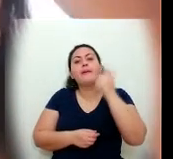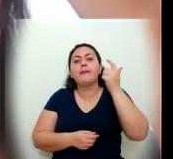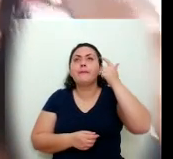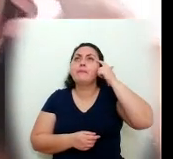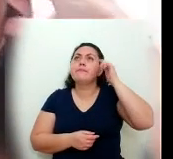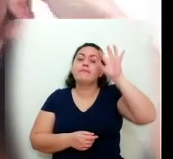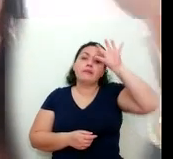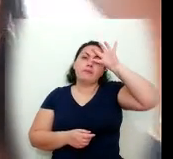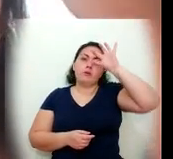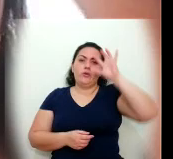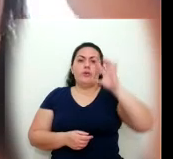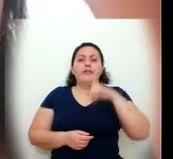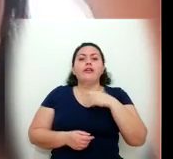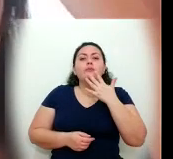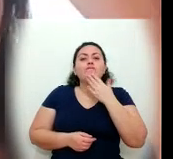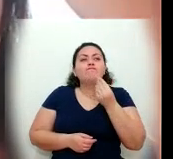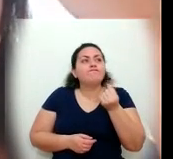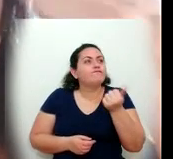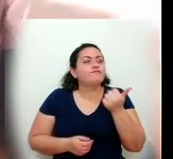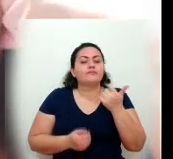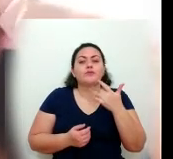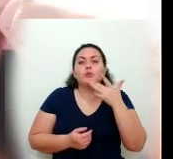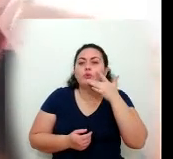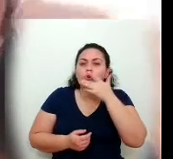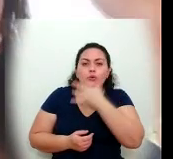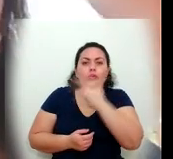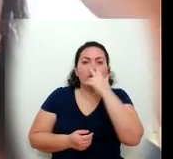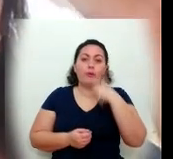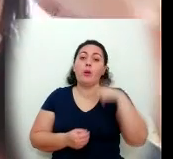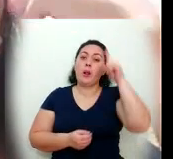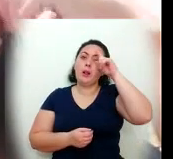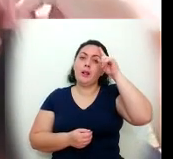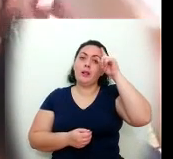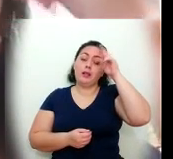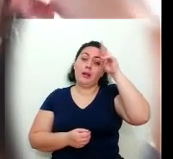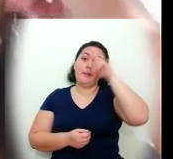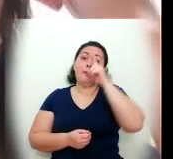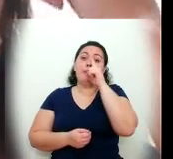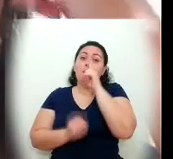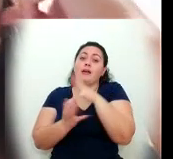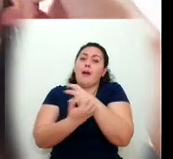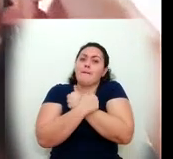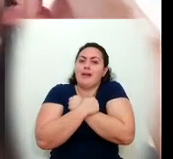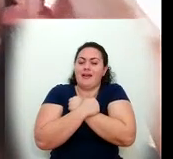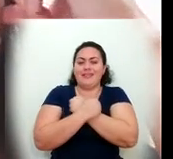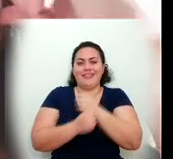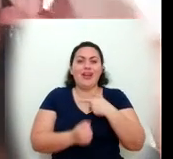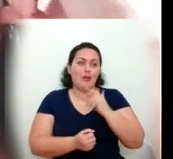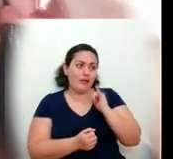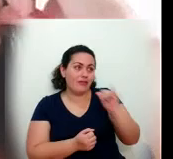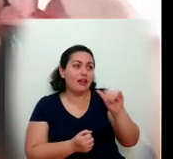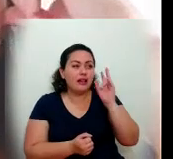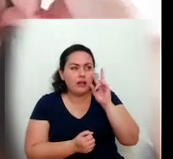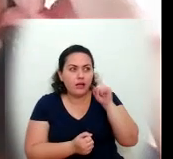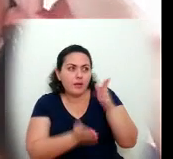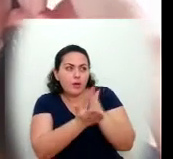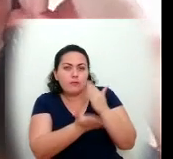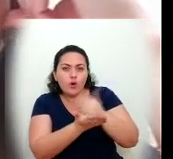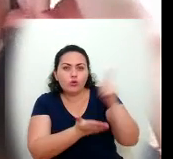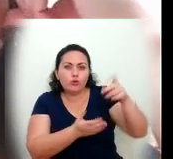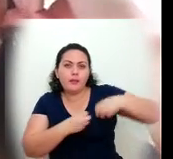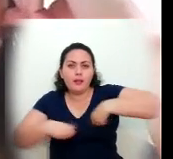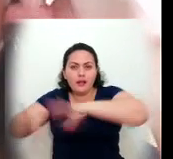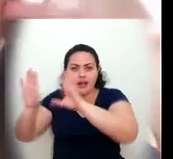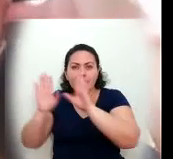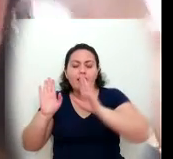calor de colo materno, assim, né? E quando eu falei pra ela, é aquele bolo que tu me levava na natação, ela se emocionou muito,